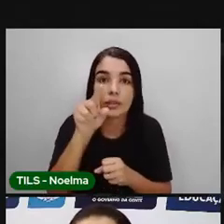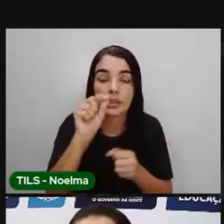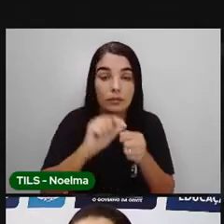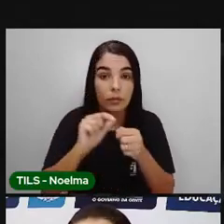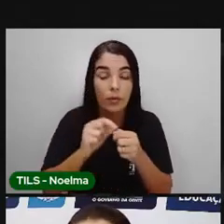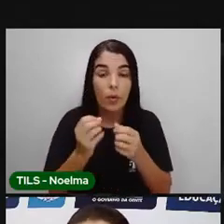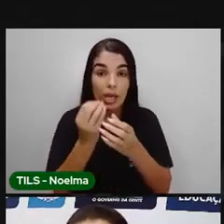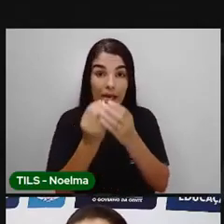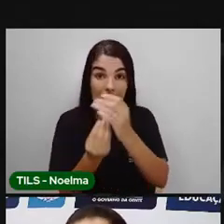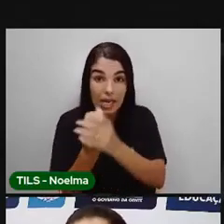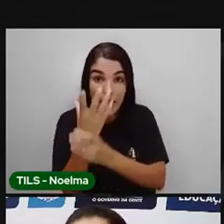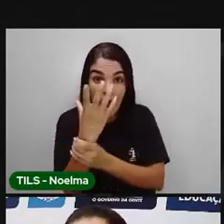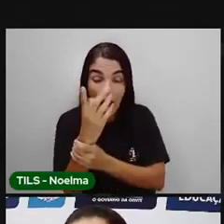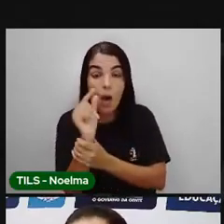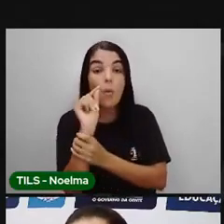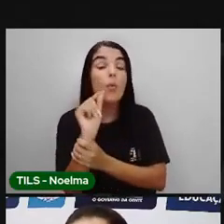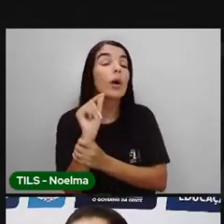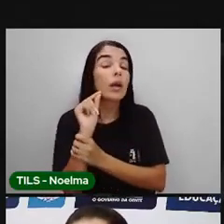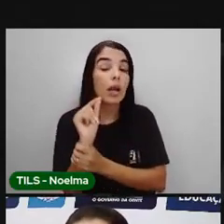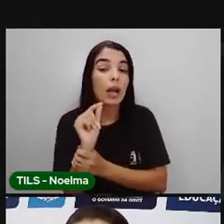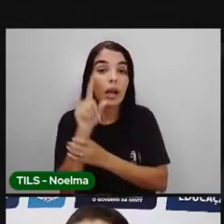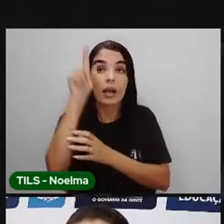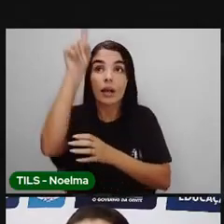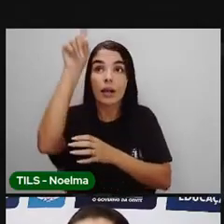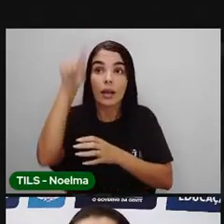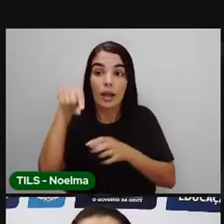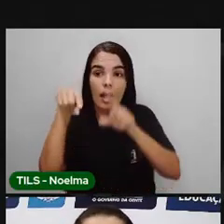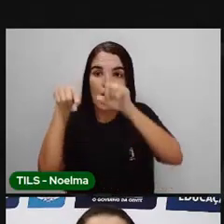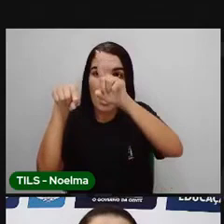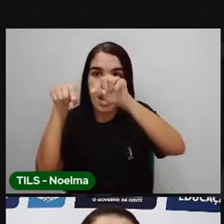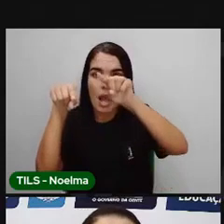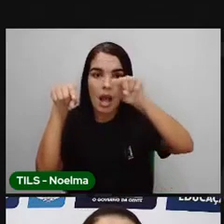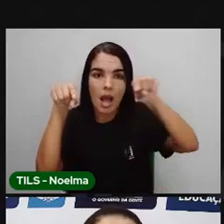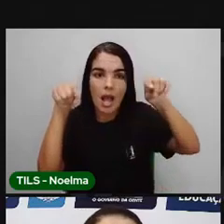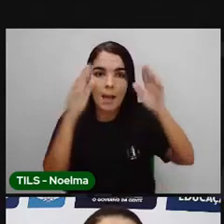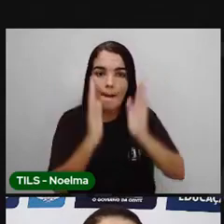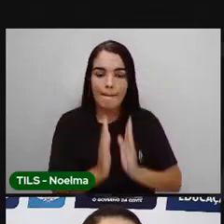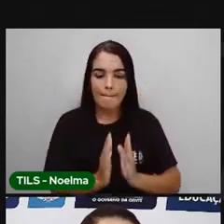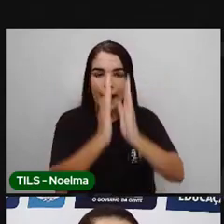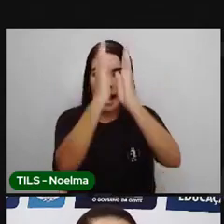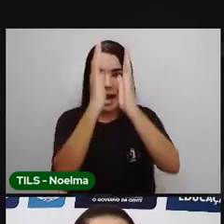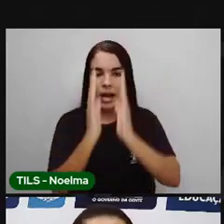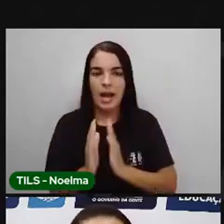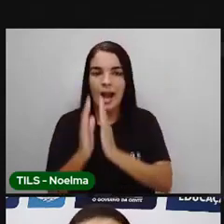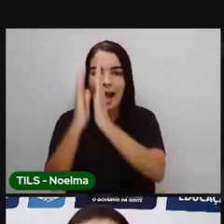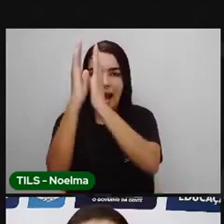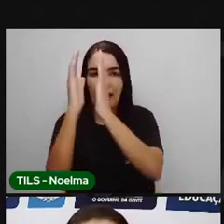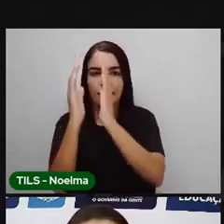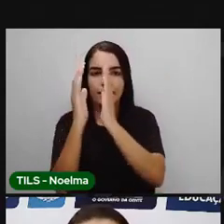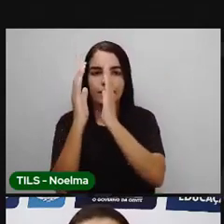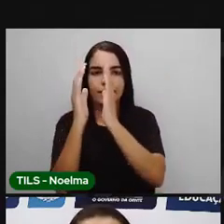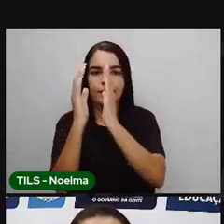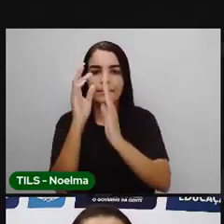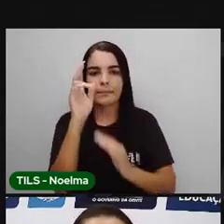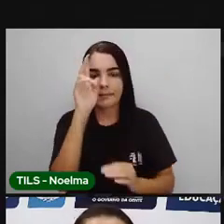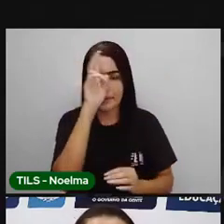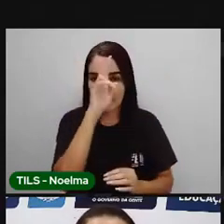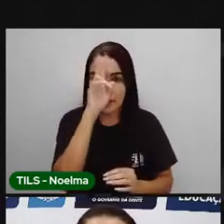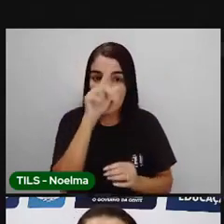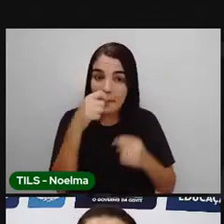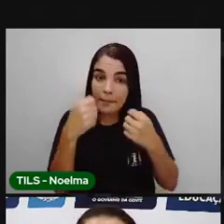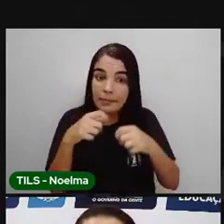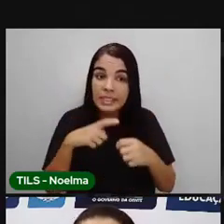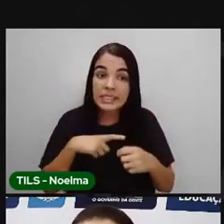um gráfico de barras. Vocês vão montar um gráfico de barras. Vocês lembram que eu falei que quando a gente vai fazer um gráfico, né? Antes a